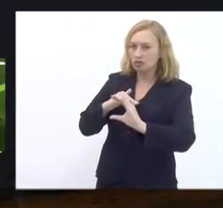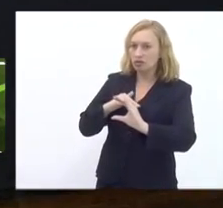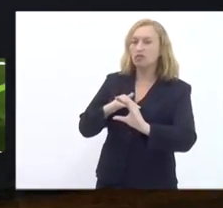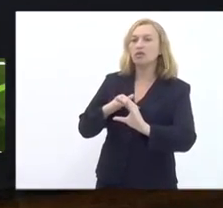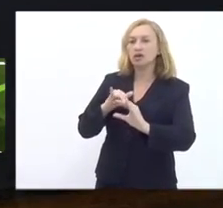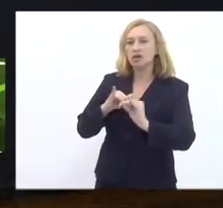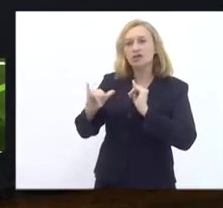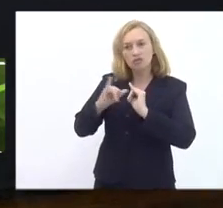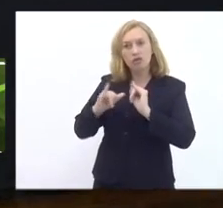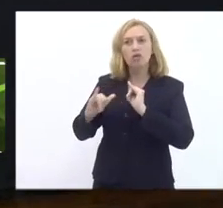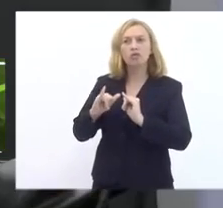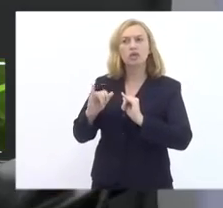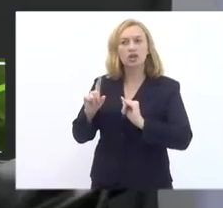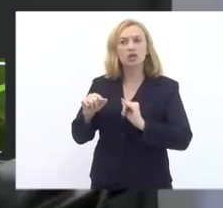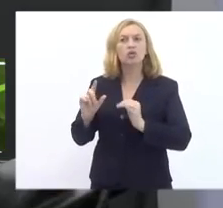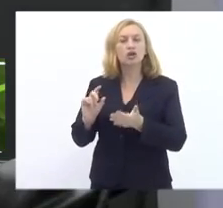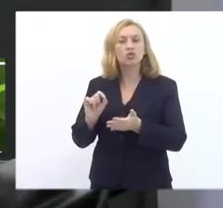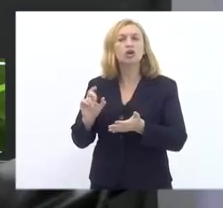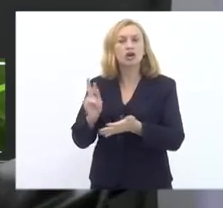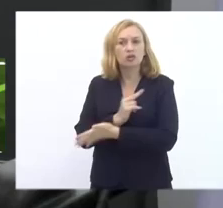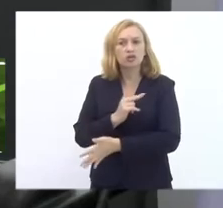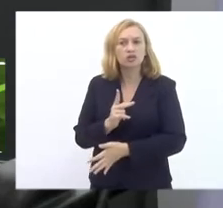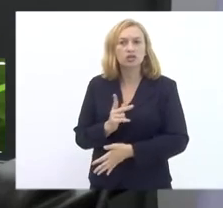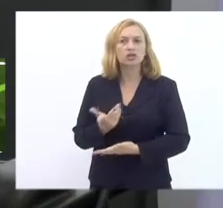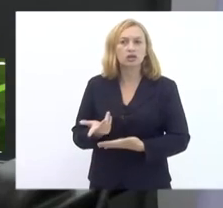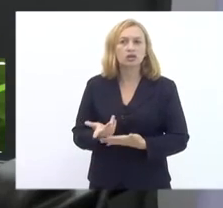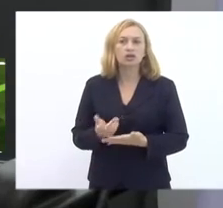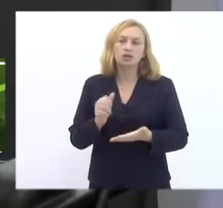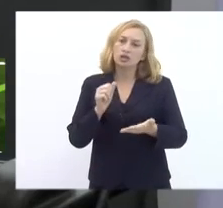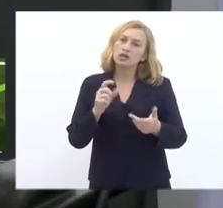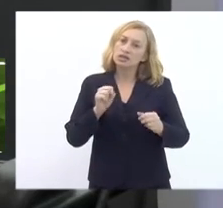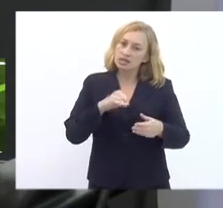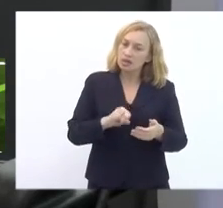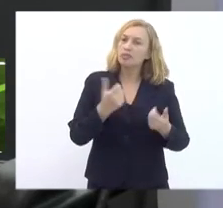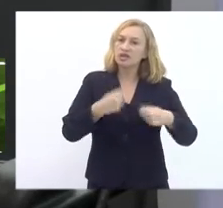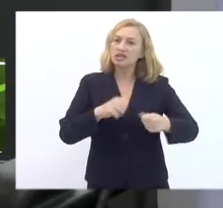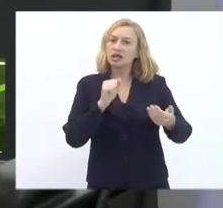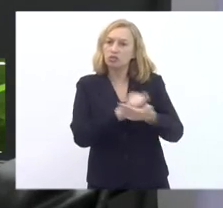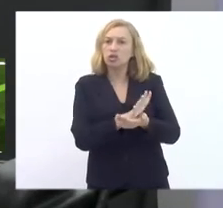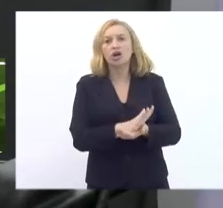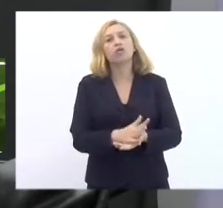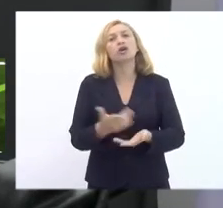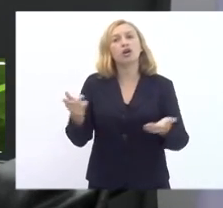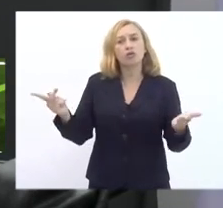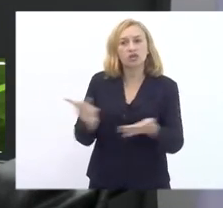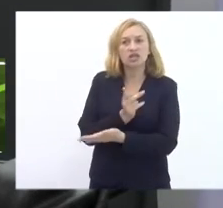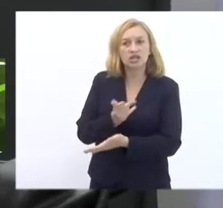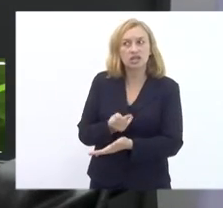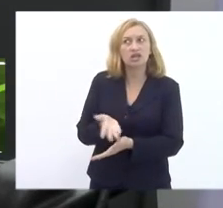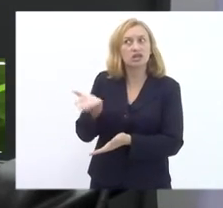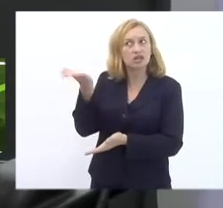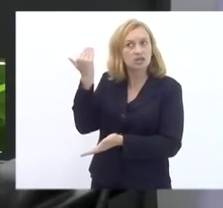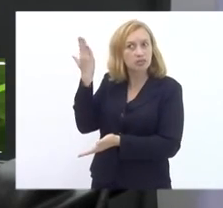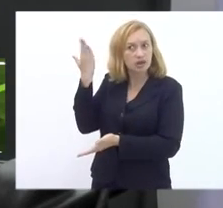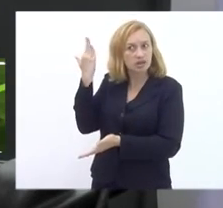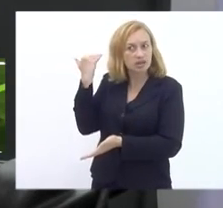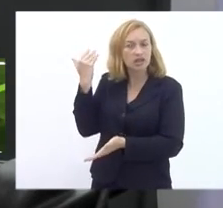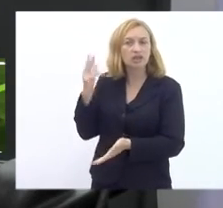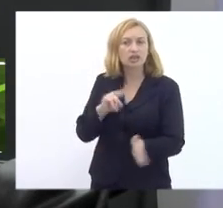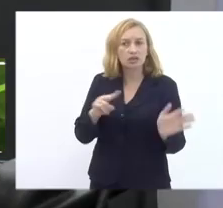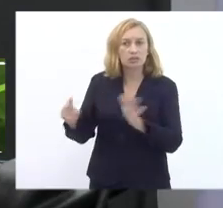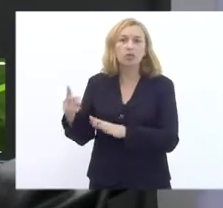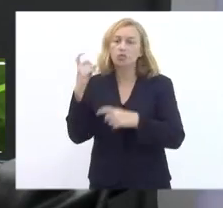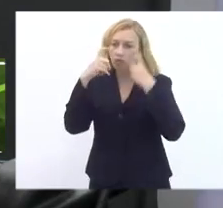Notificar, se for o caso, até advertir, multar, porque o que aconteceu foi semana retrasada, foi